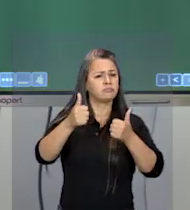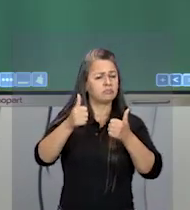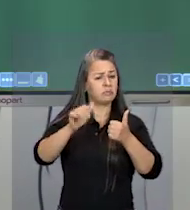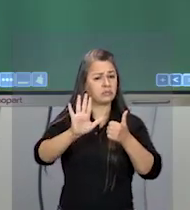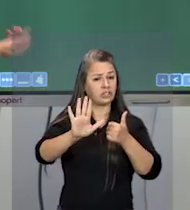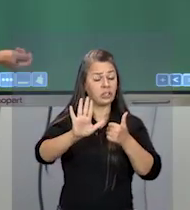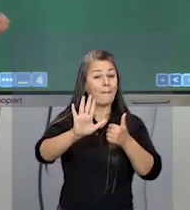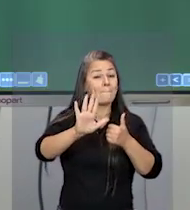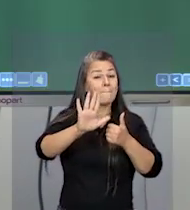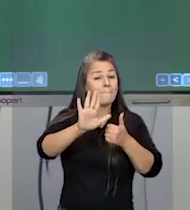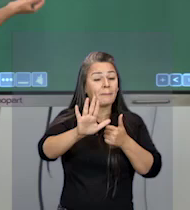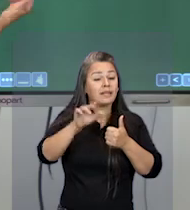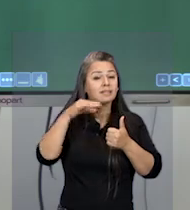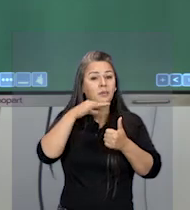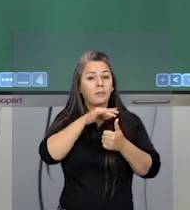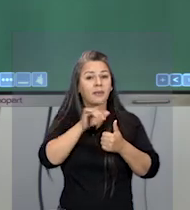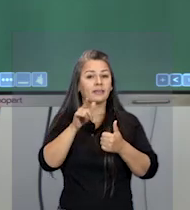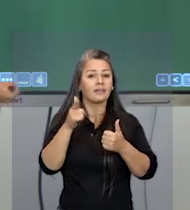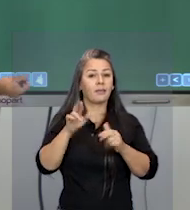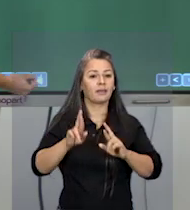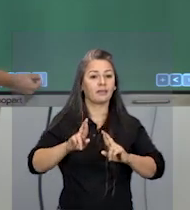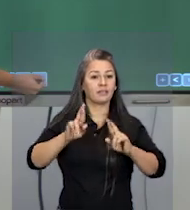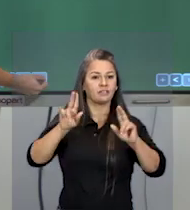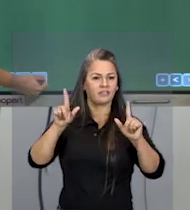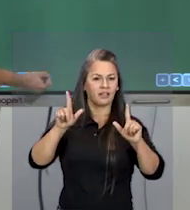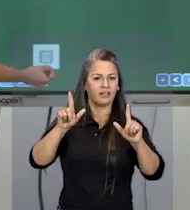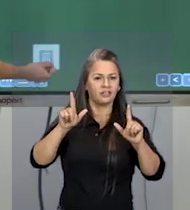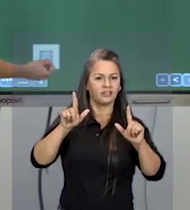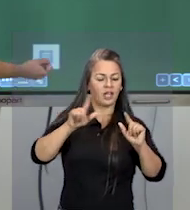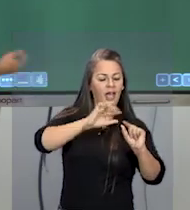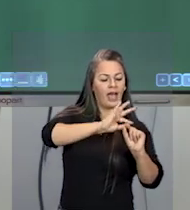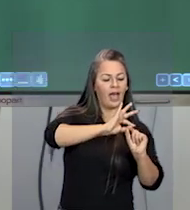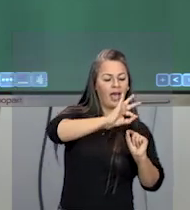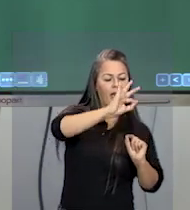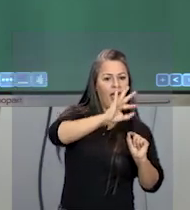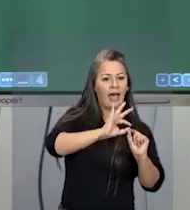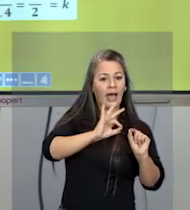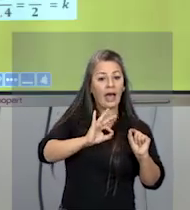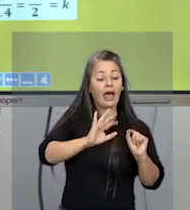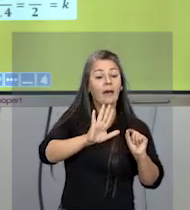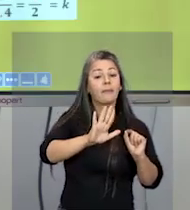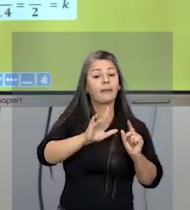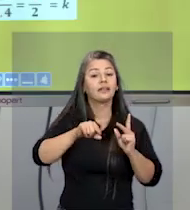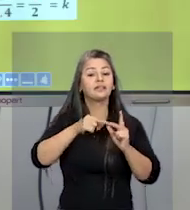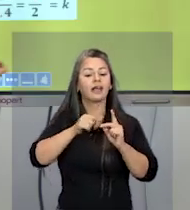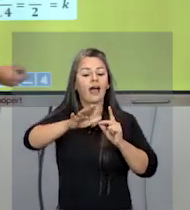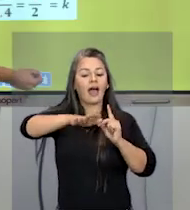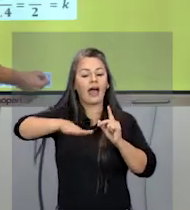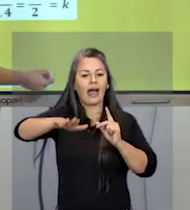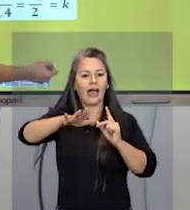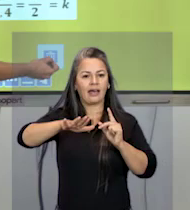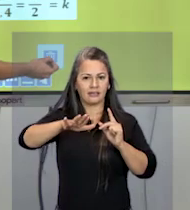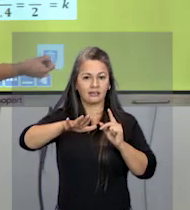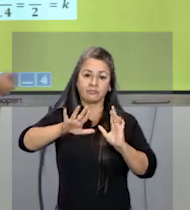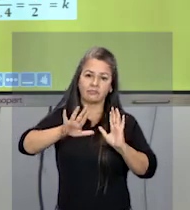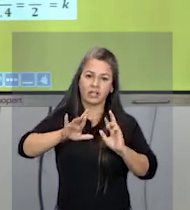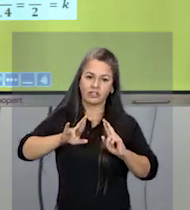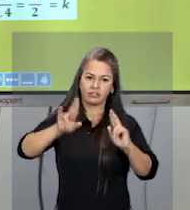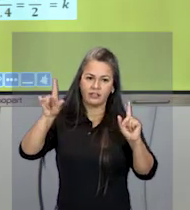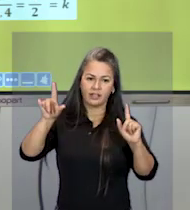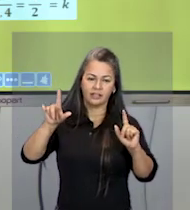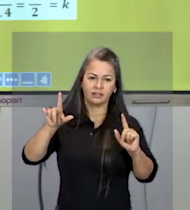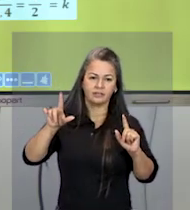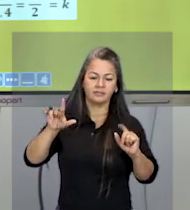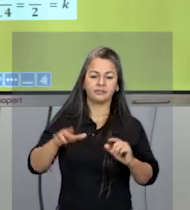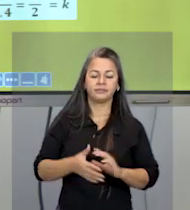que não é a mesma, né? 12 sobre 48. E agora, como que eu faço então? Então vamos ver como